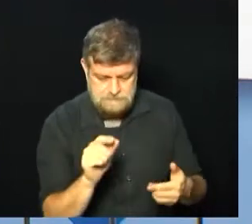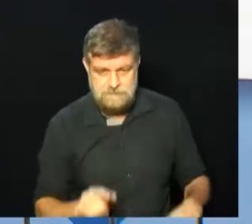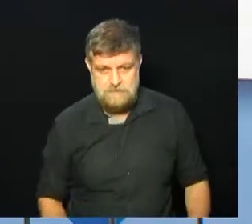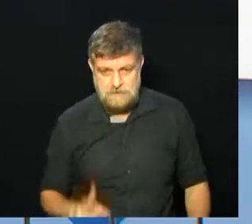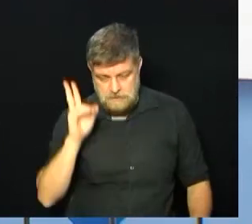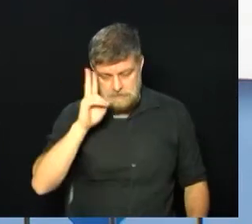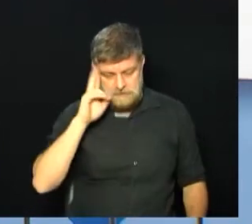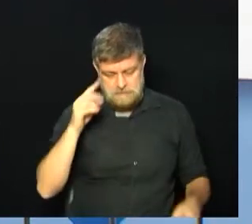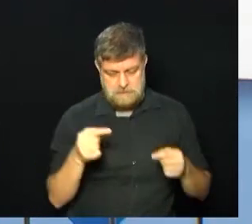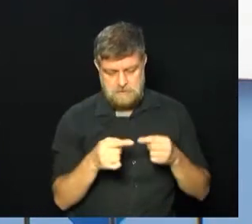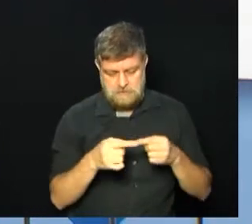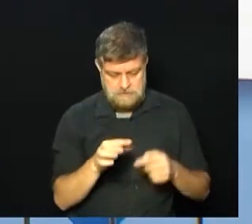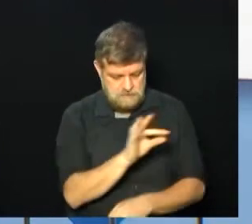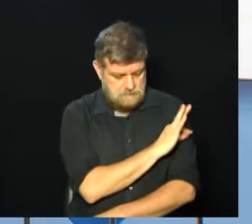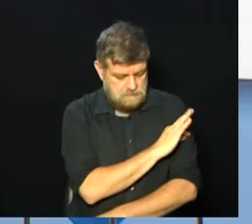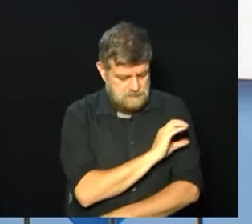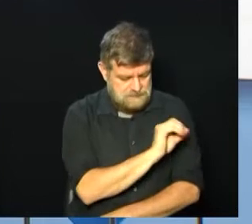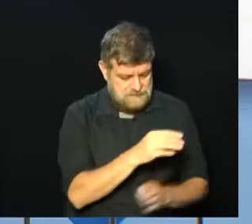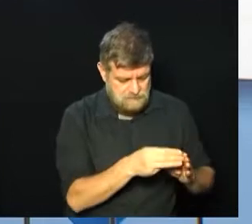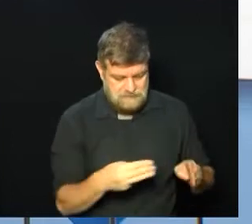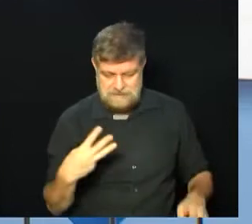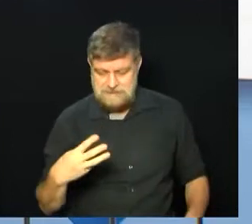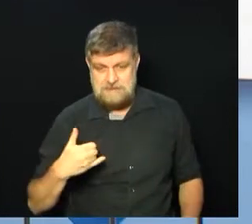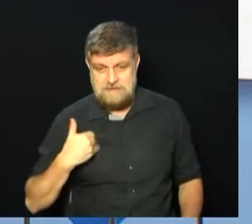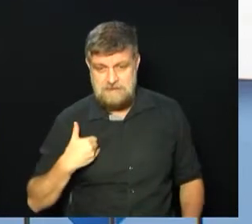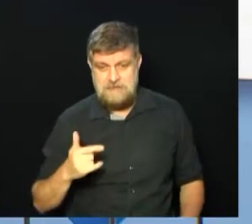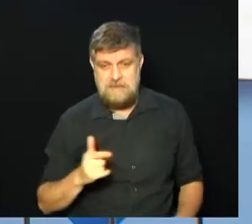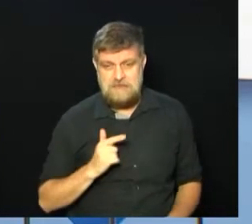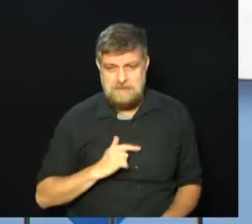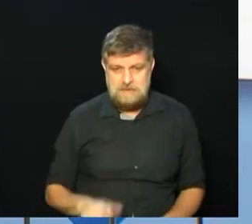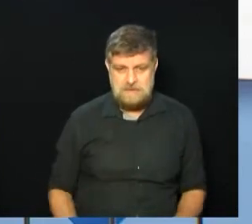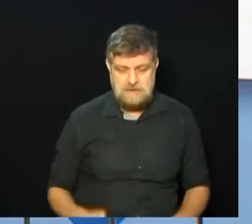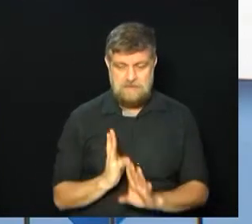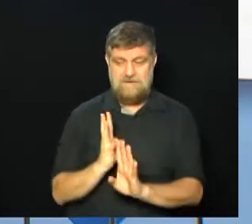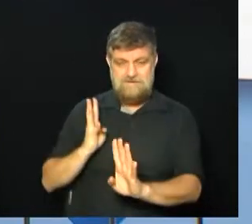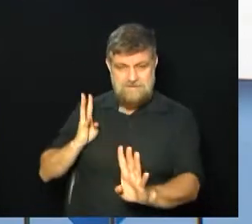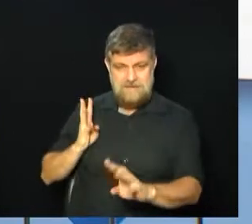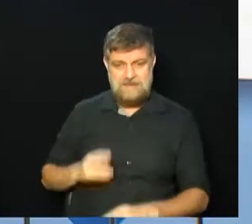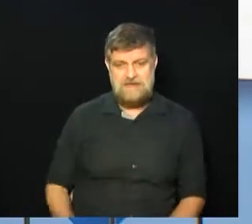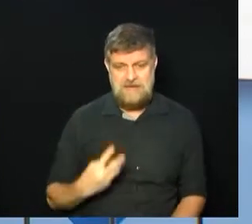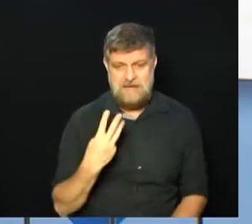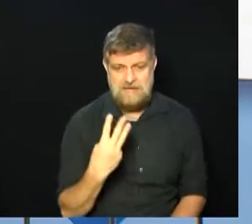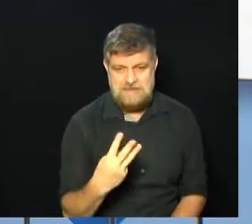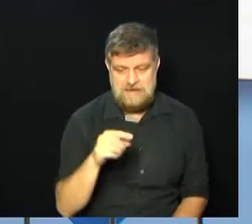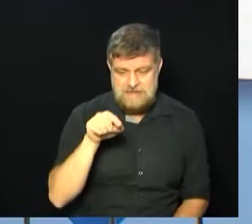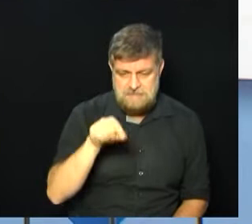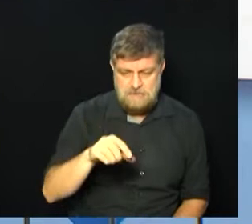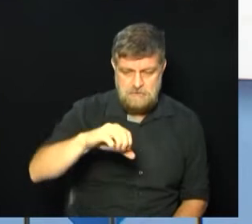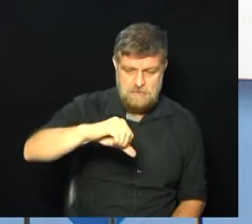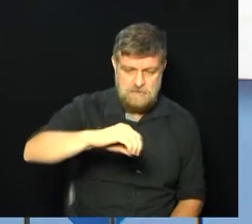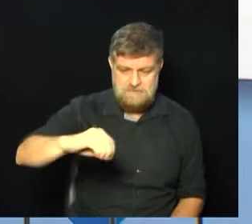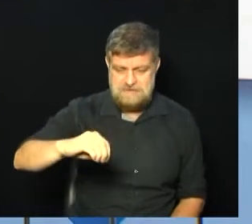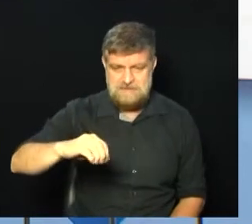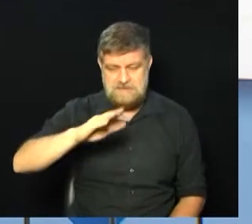lembra que de acordo com a Prefeitura de 0 a 3 anos a uma vaga de um déficit de 3.900 vagas bom